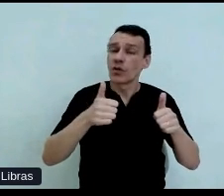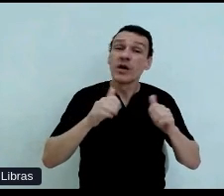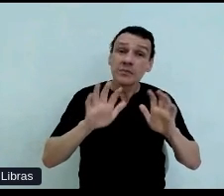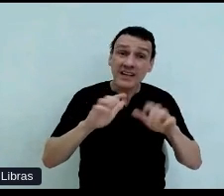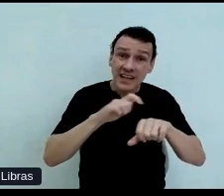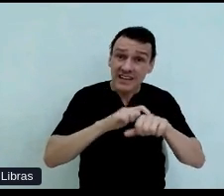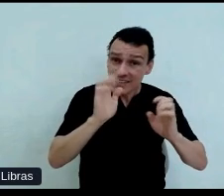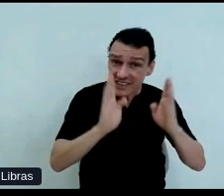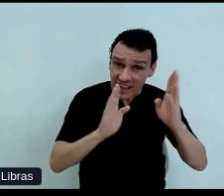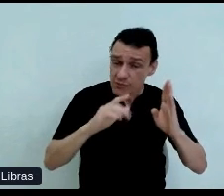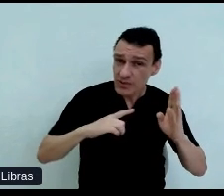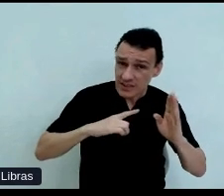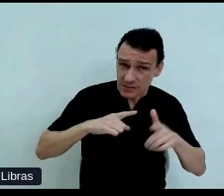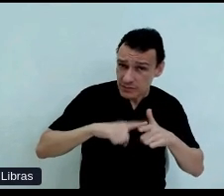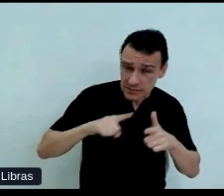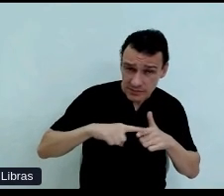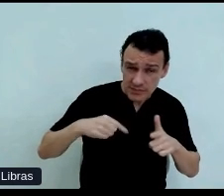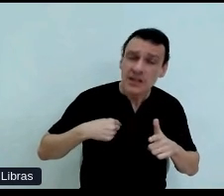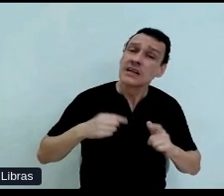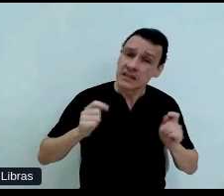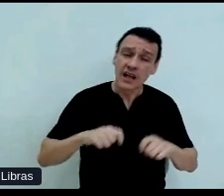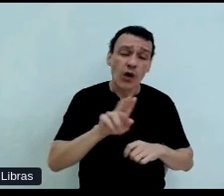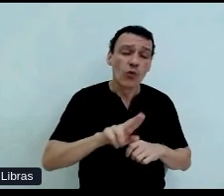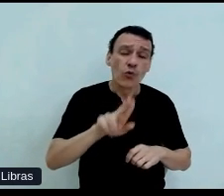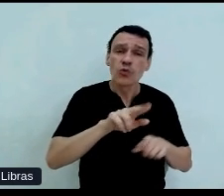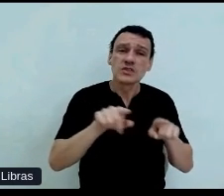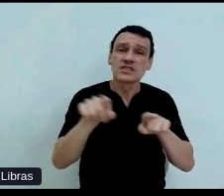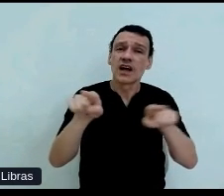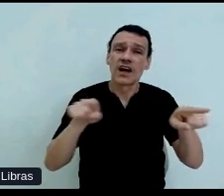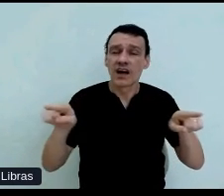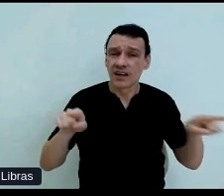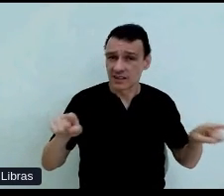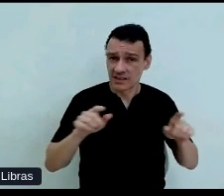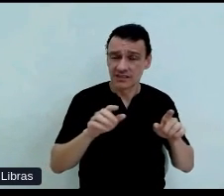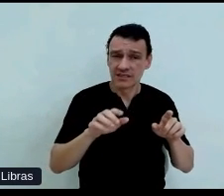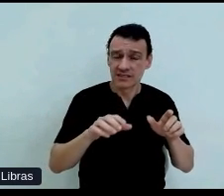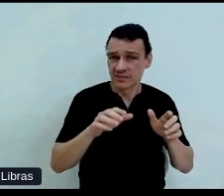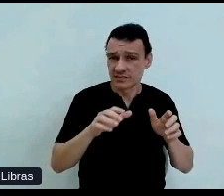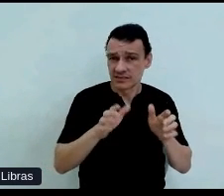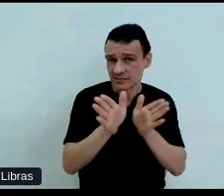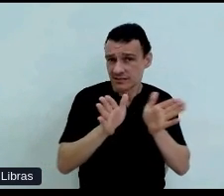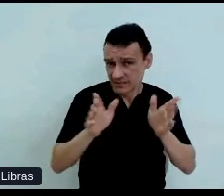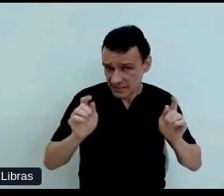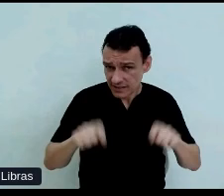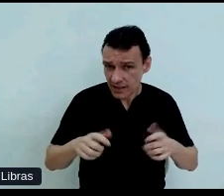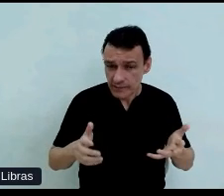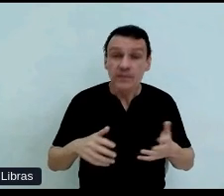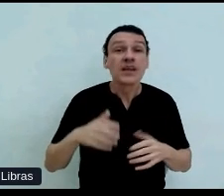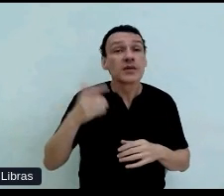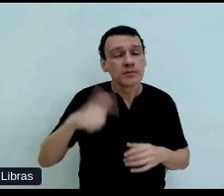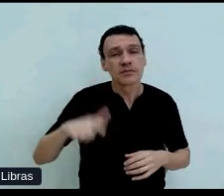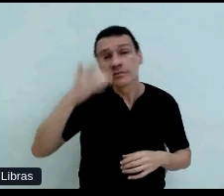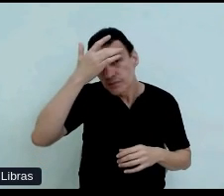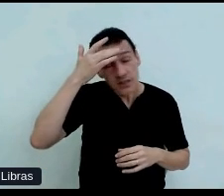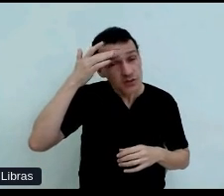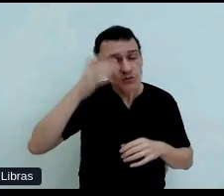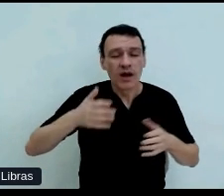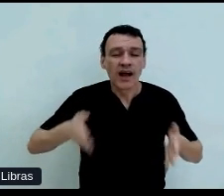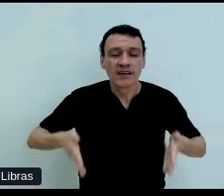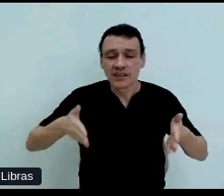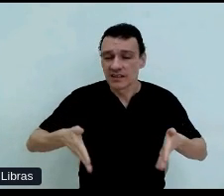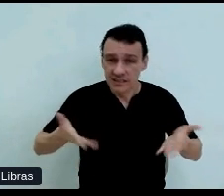porque nesse caso temporária, porque é algo que não é uma deficiência permanente, mas trouxe